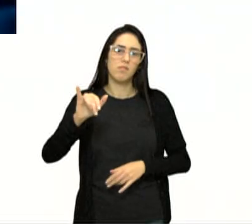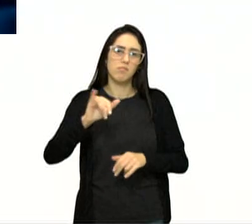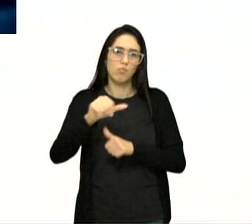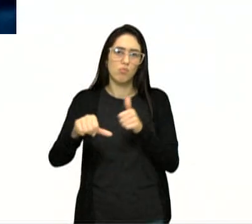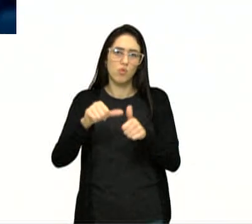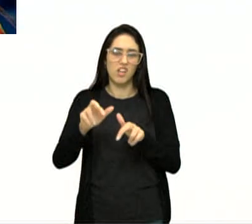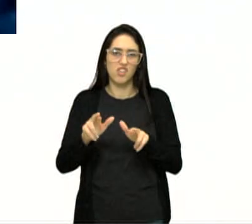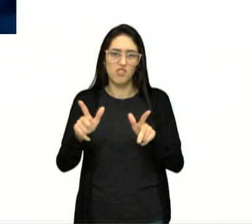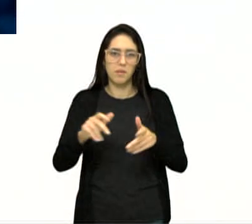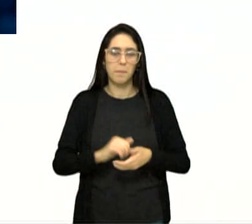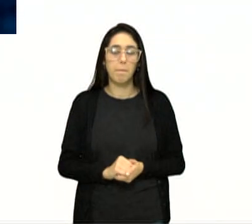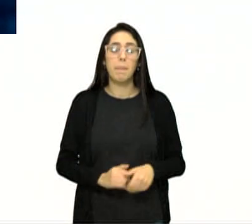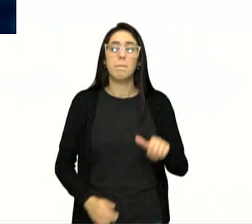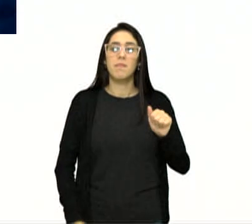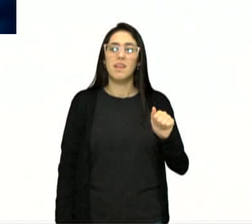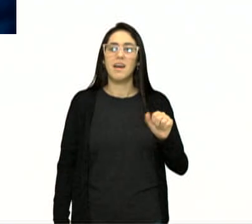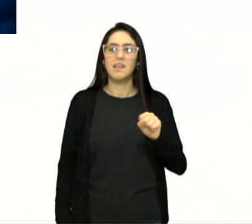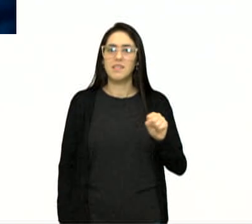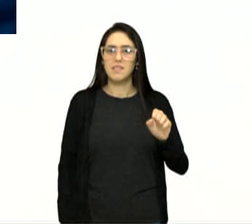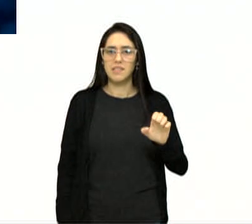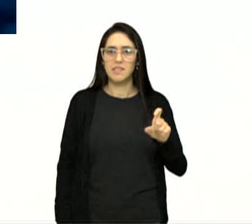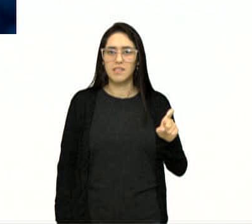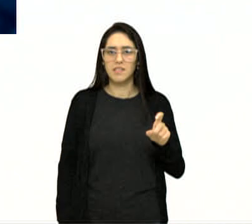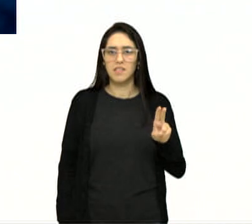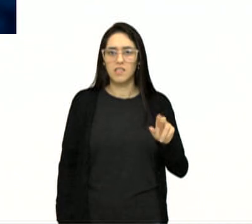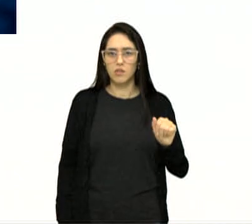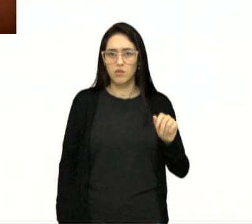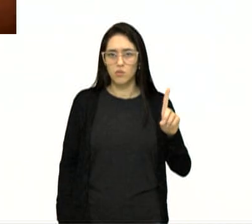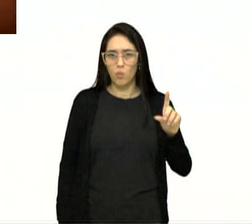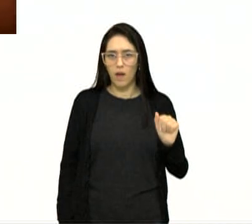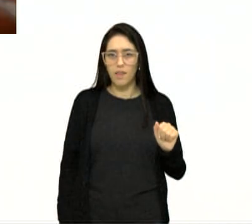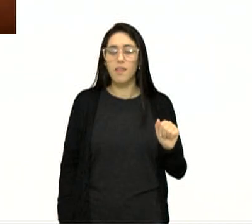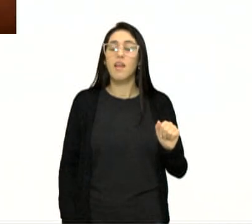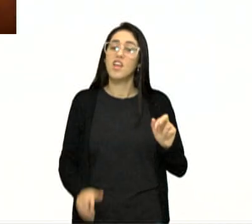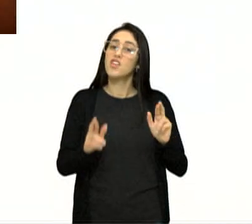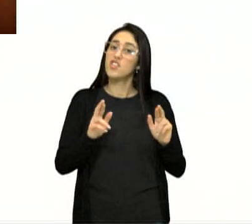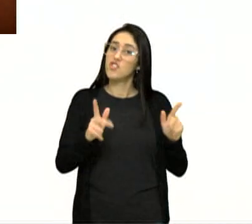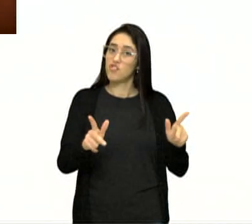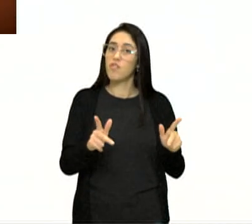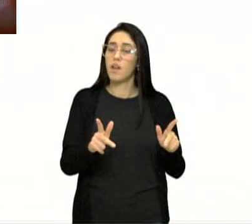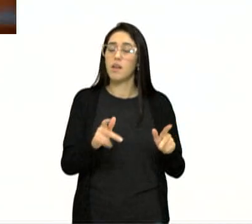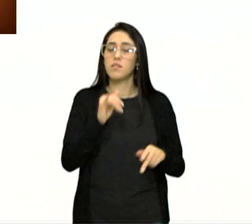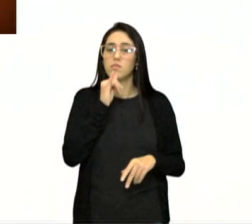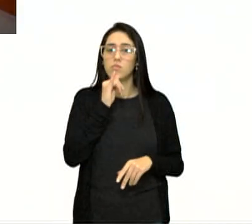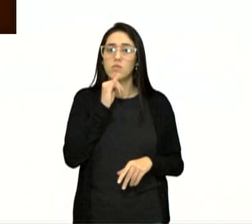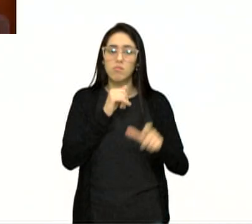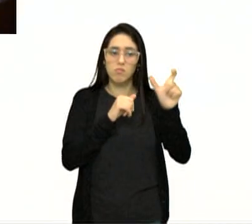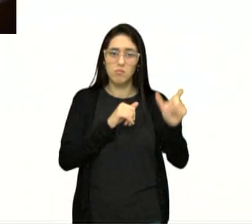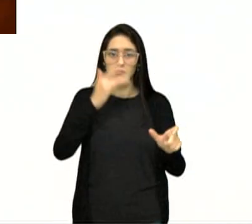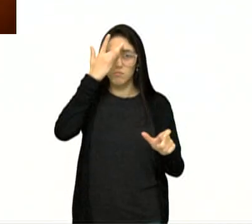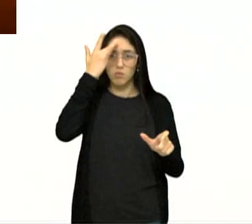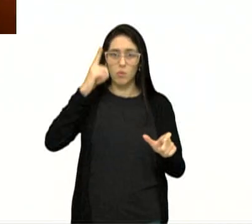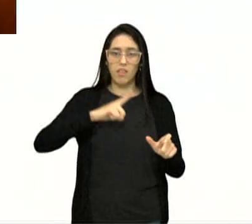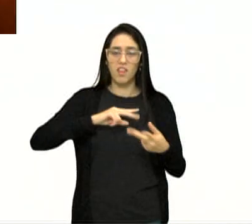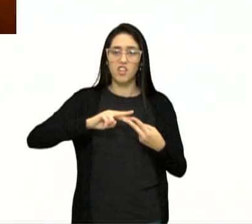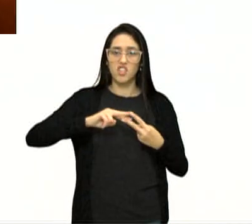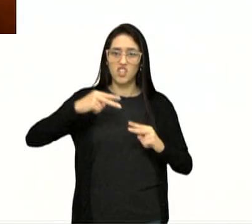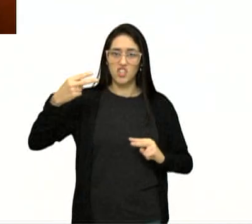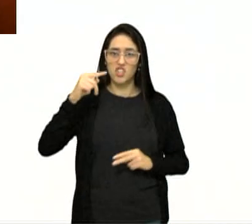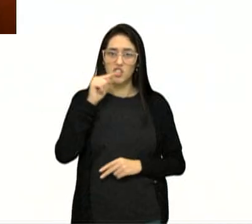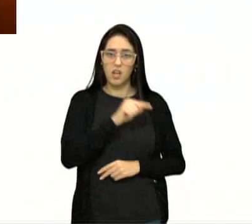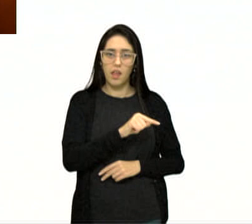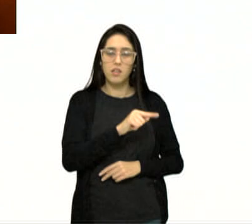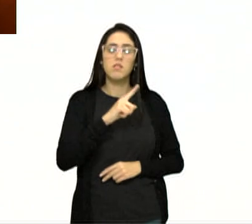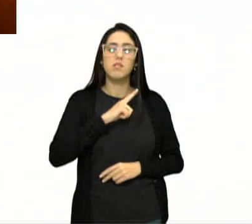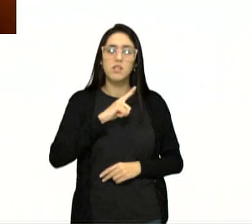na assexuada, o processo é diferente. O mesmo indivíduo, né, com patrimônio genético específico lá, ele vai dar origem